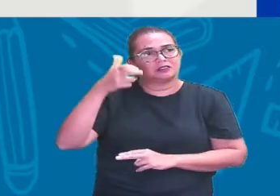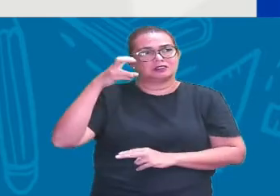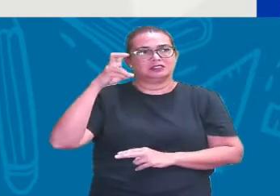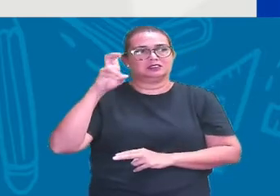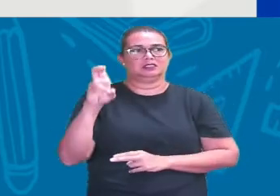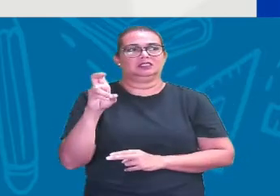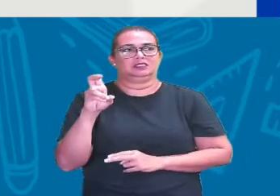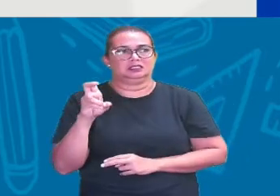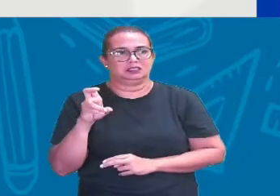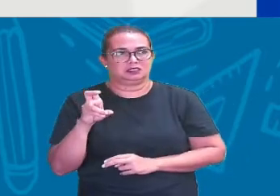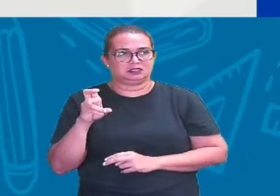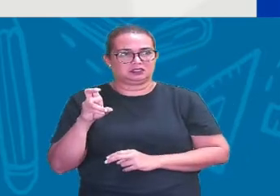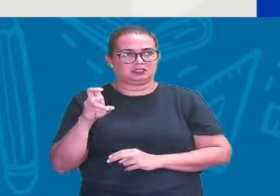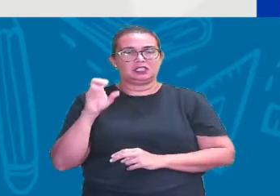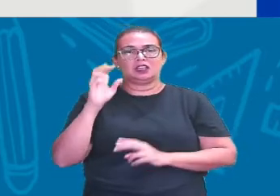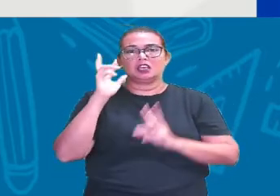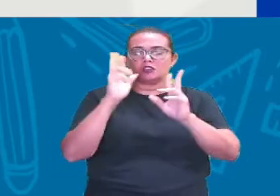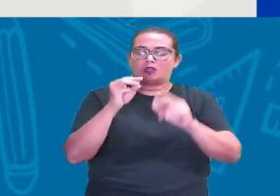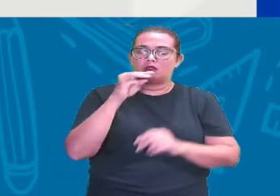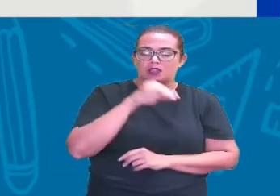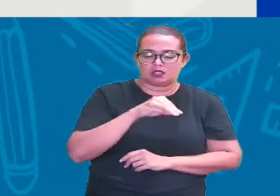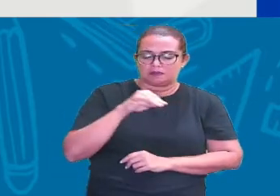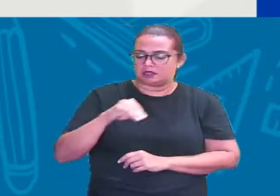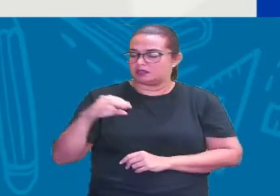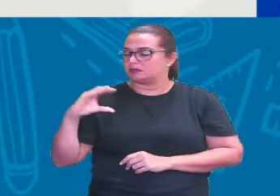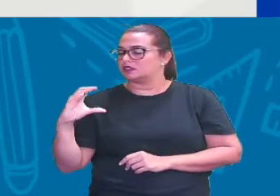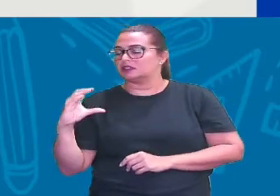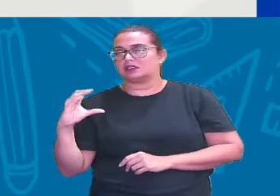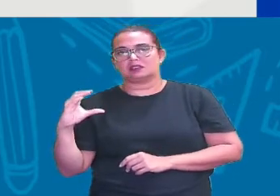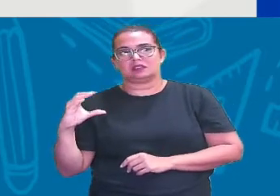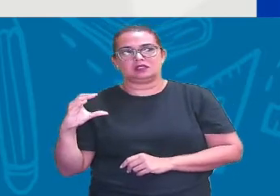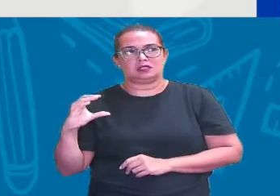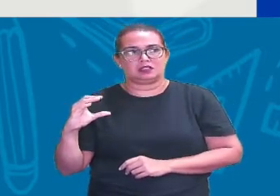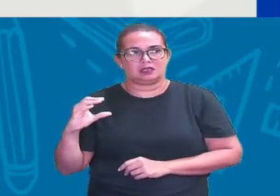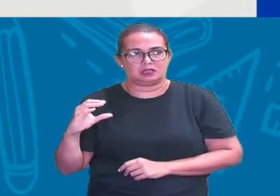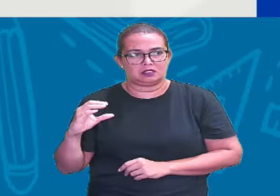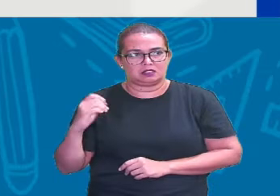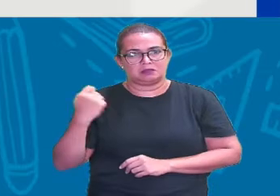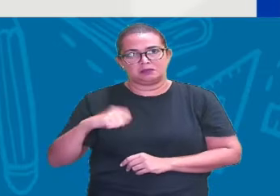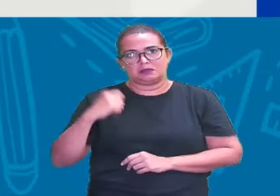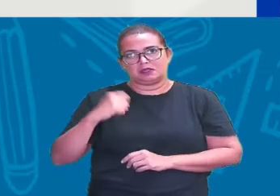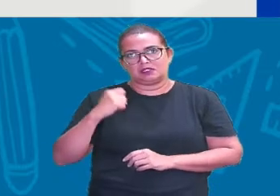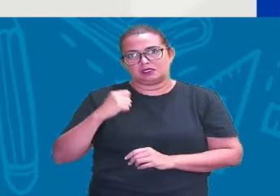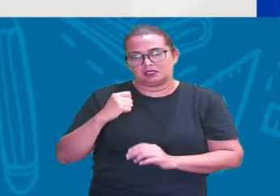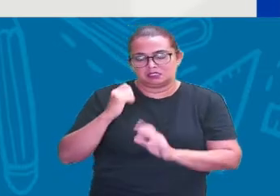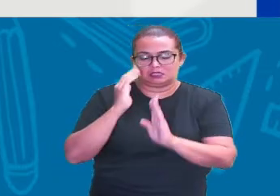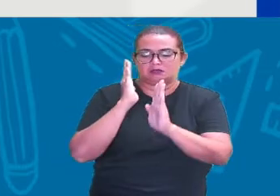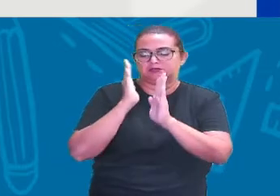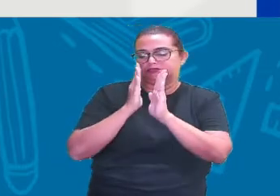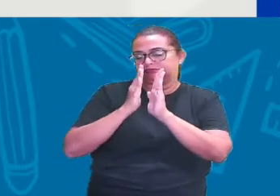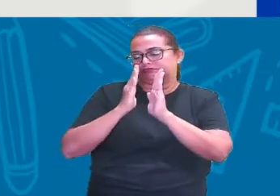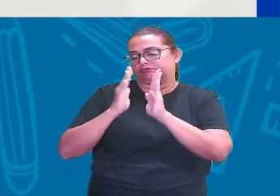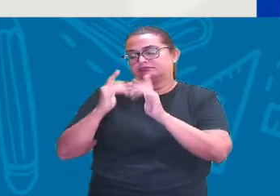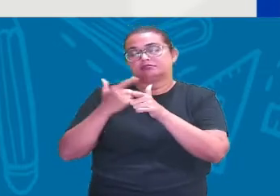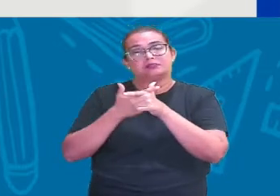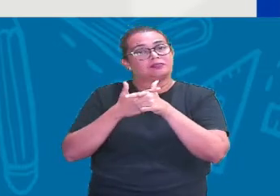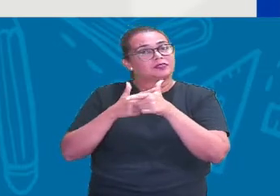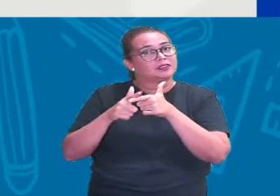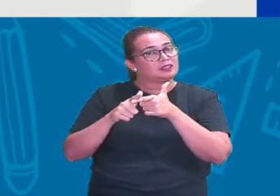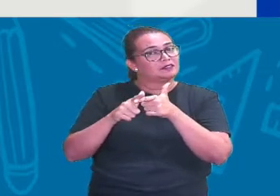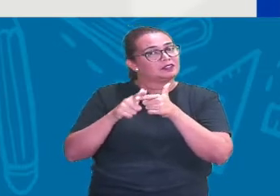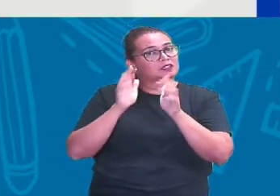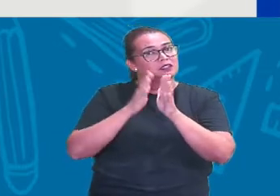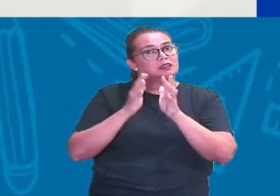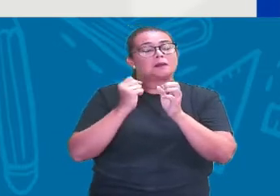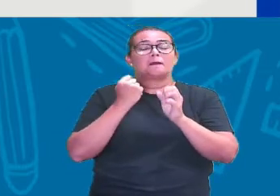gente descobrir o MMC, fazendo todos os múltiplos do número. Só que se for um número